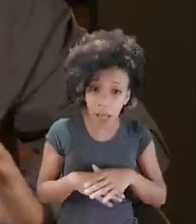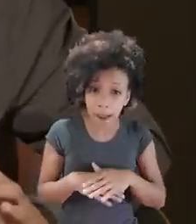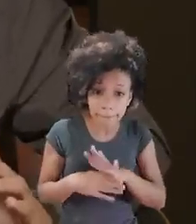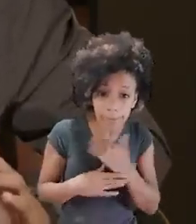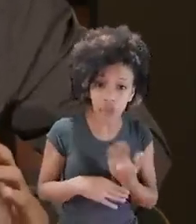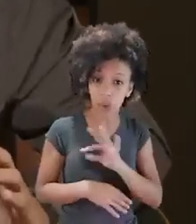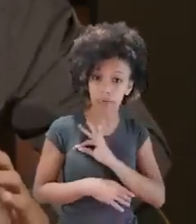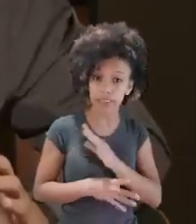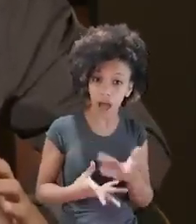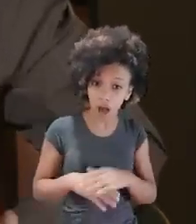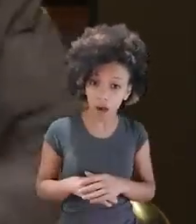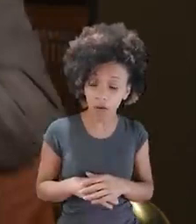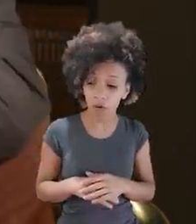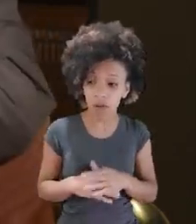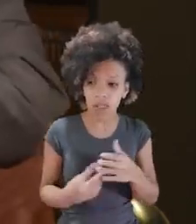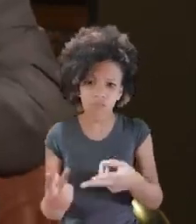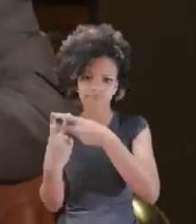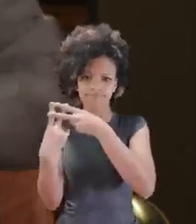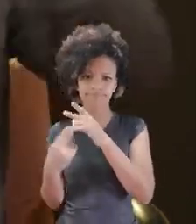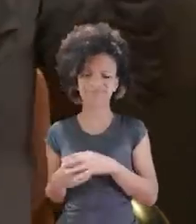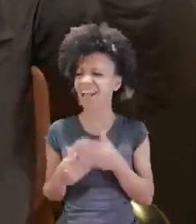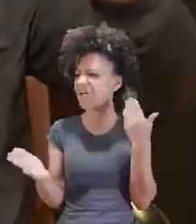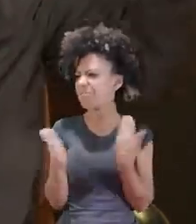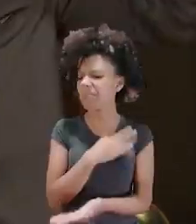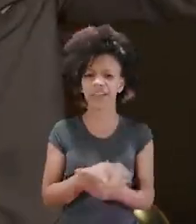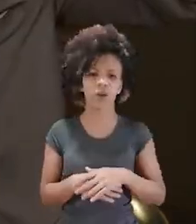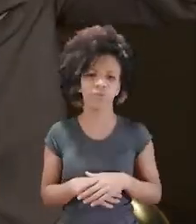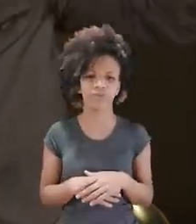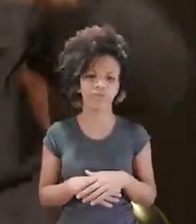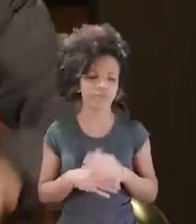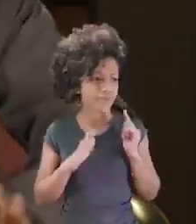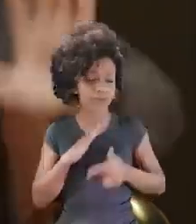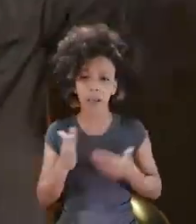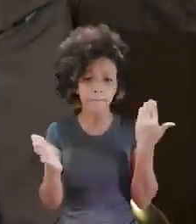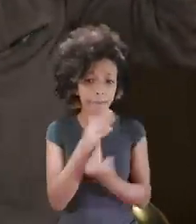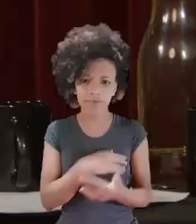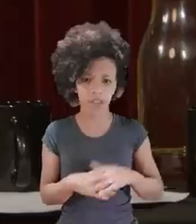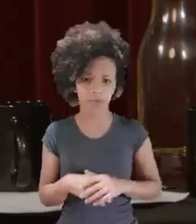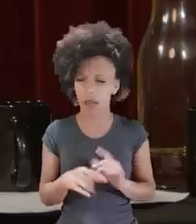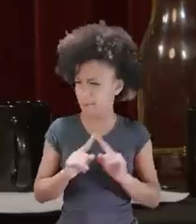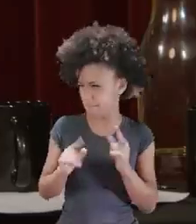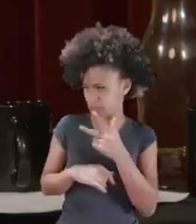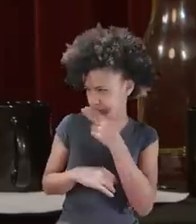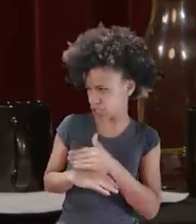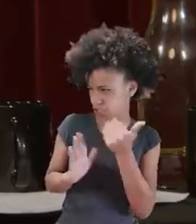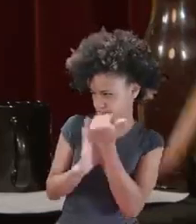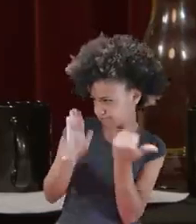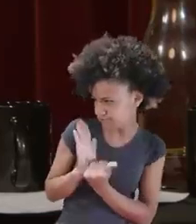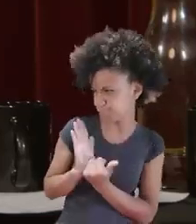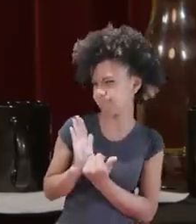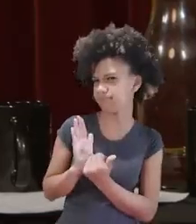esse cartão preso quando ele se render a perdi perdeu baixou a arma perdeu fazendo açúcar